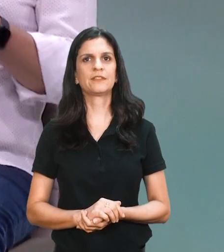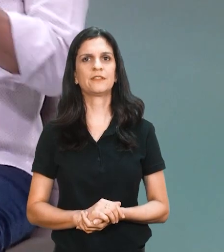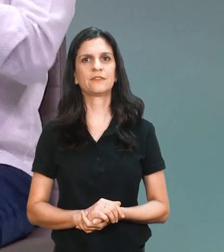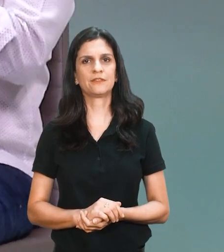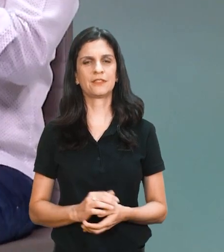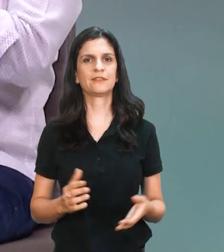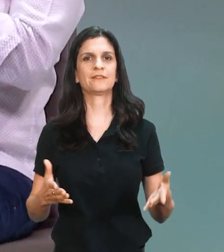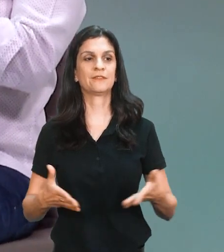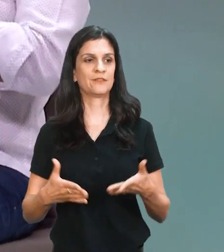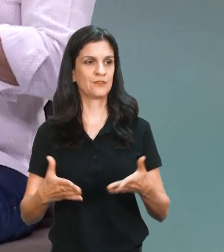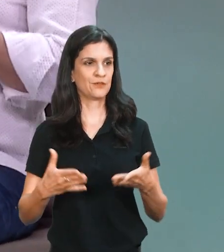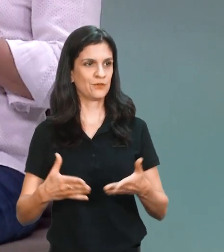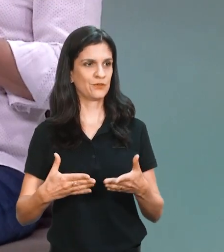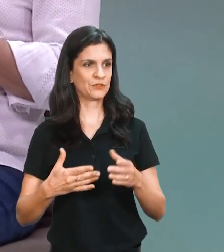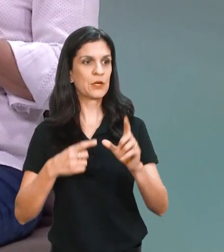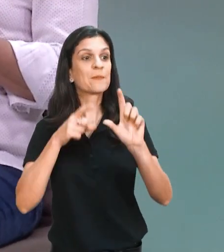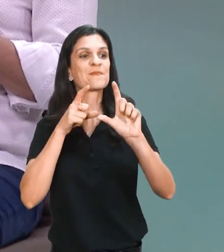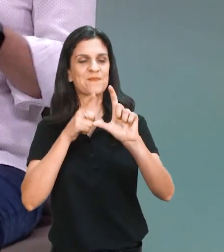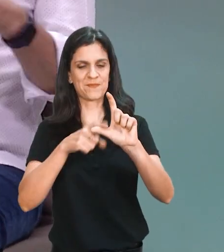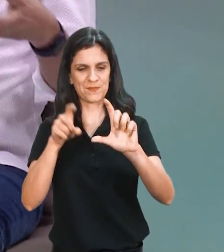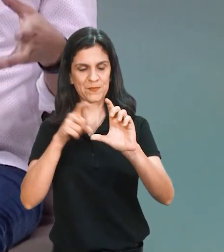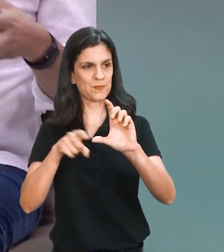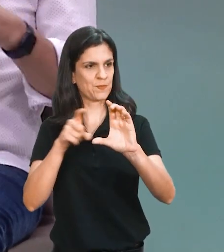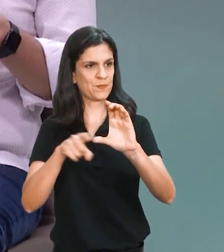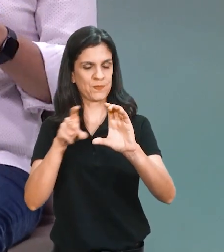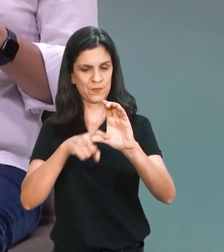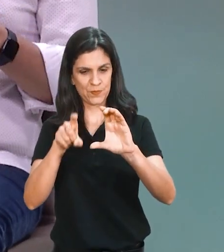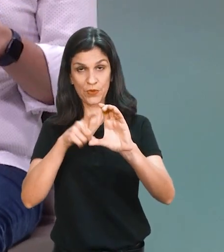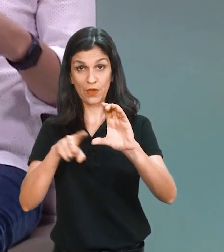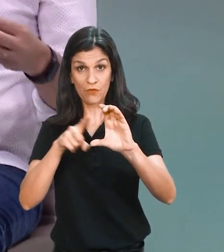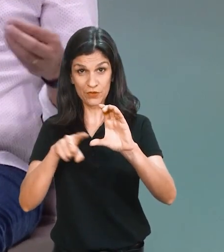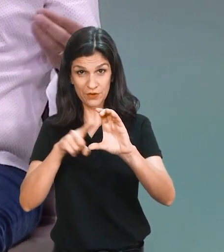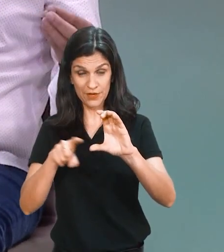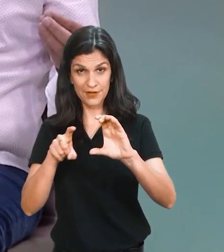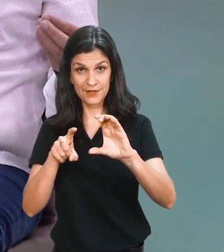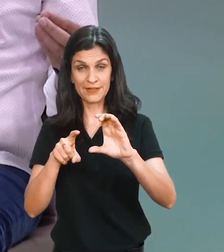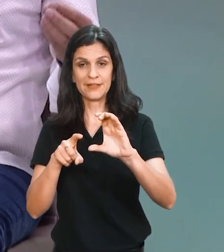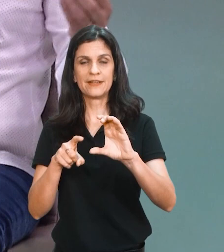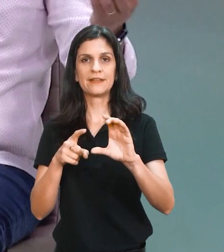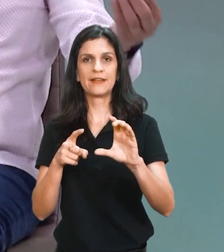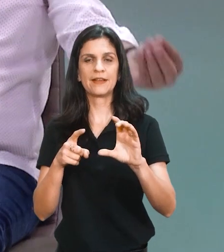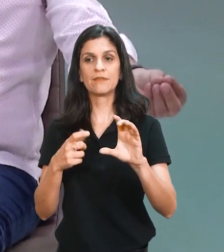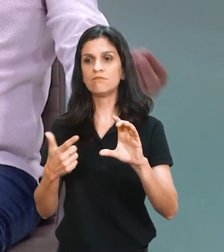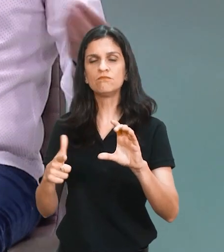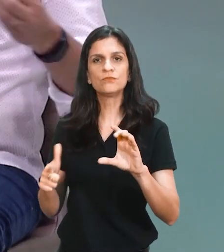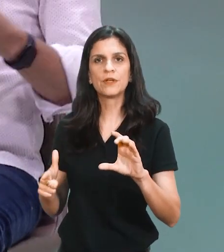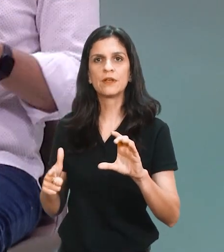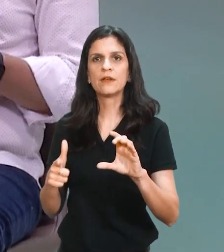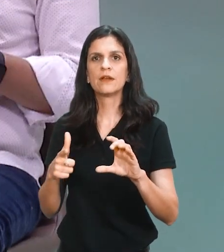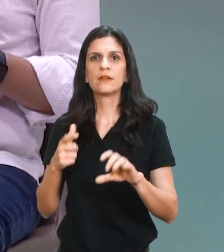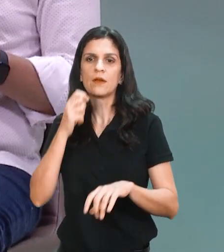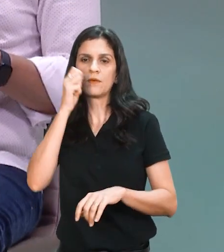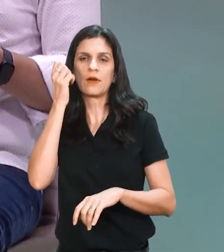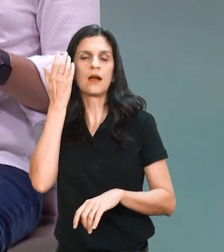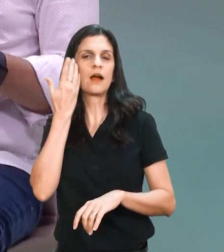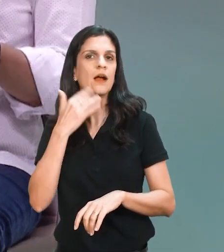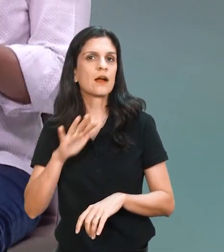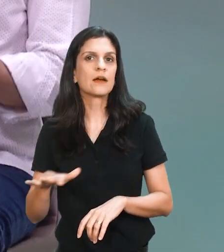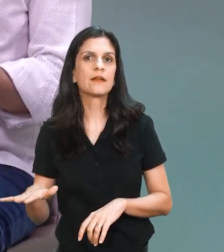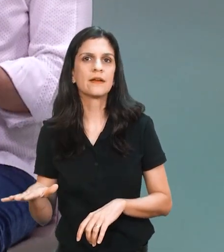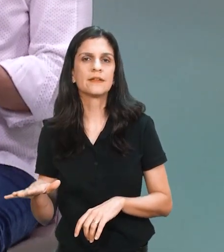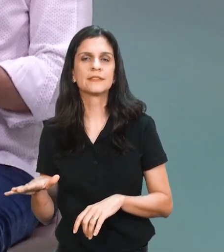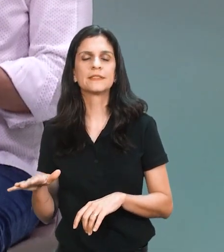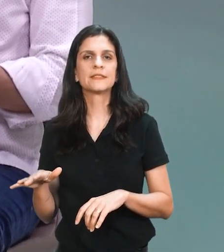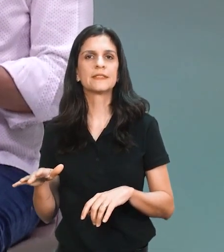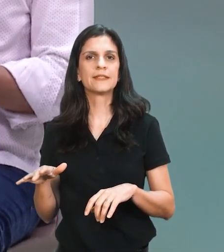a escuta especializada, não existe no município. Uma criança, ela sofre uma violência, ela precisa de